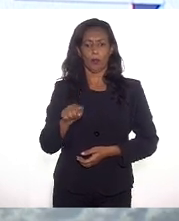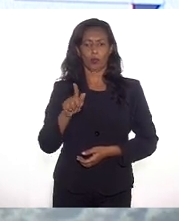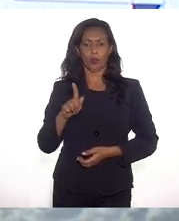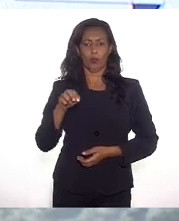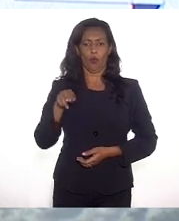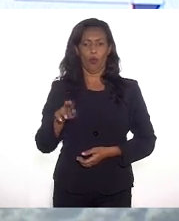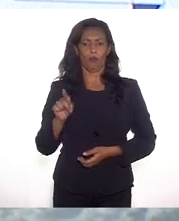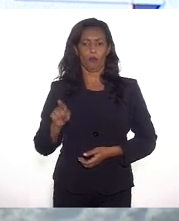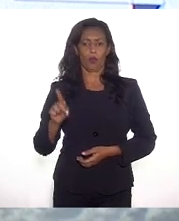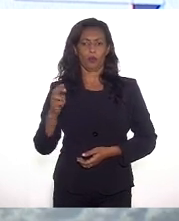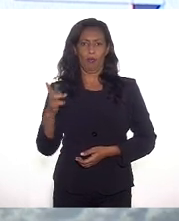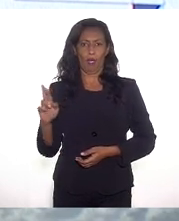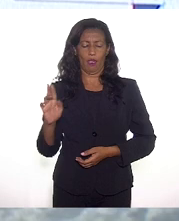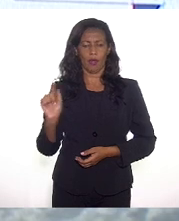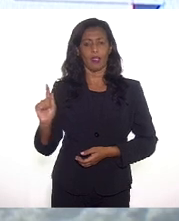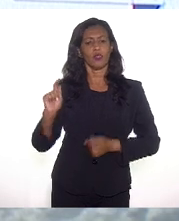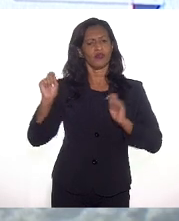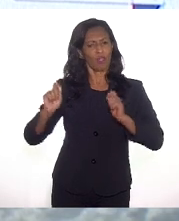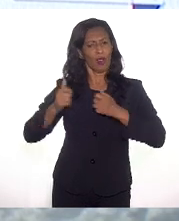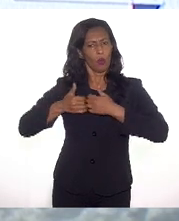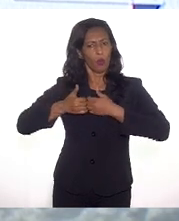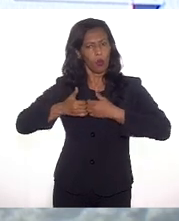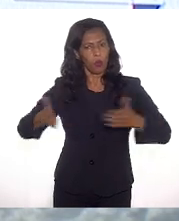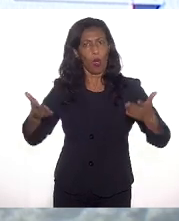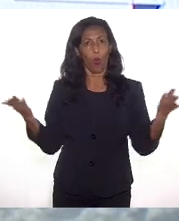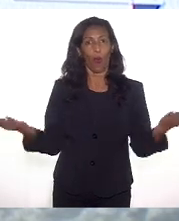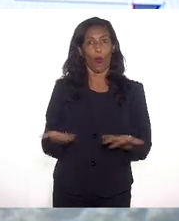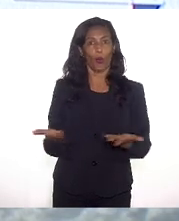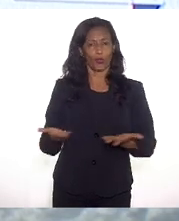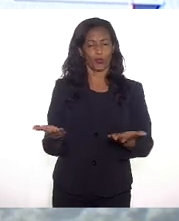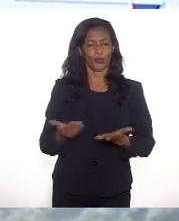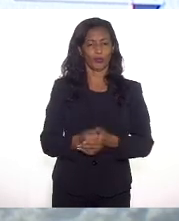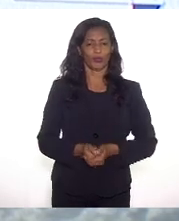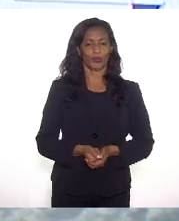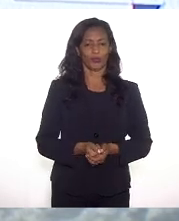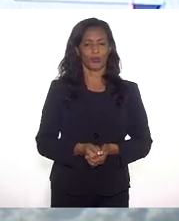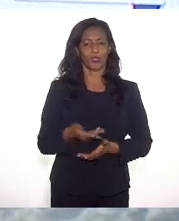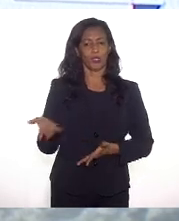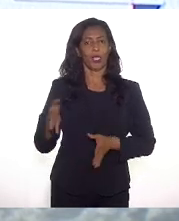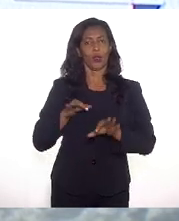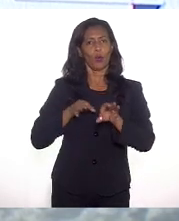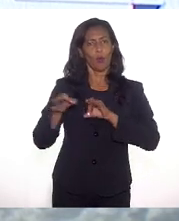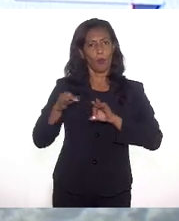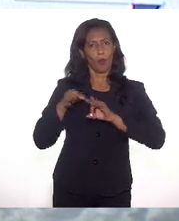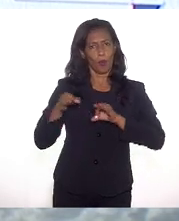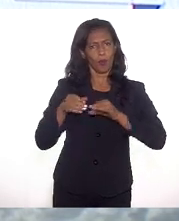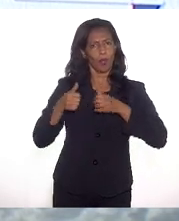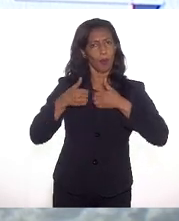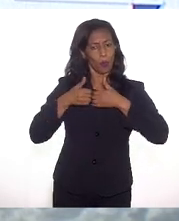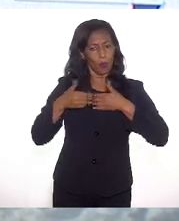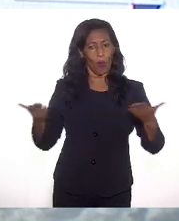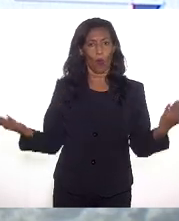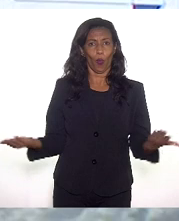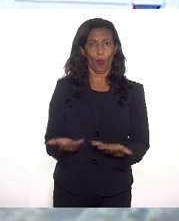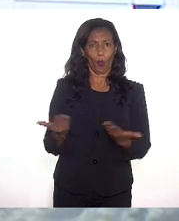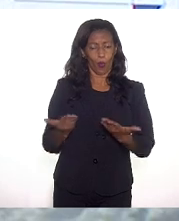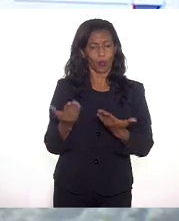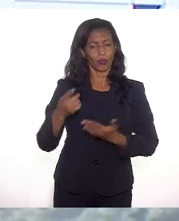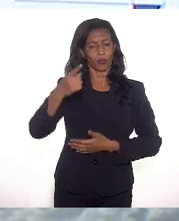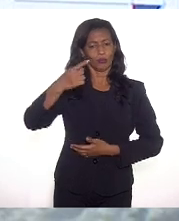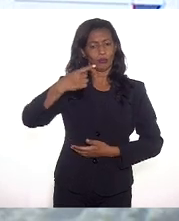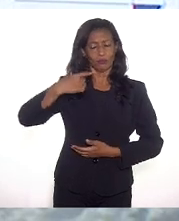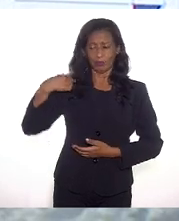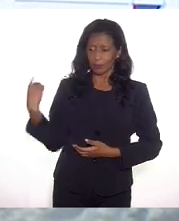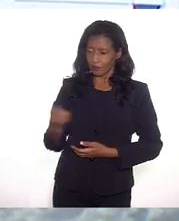superrj.rj.gov.br e elas já podem ser realizadas a partir de hoje. Então, o programa está oficialmente lançado hoje para que a gente